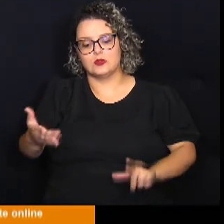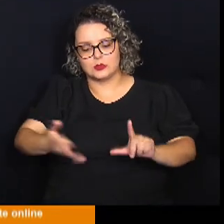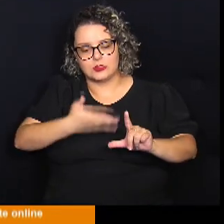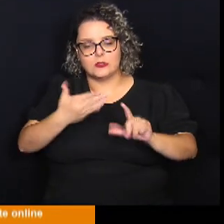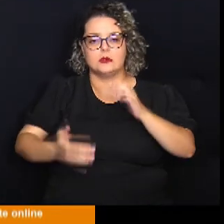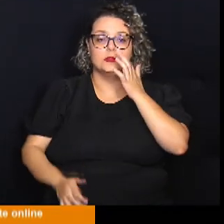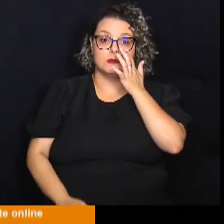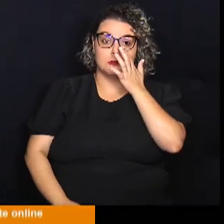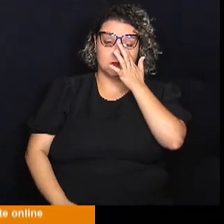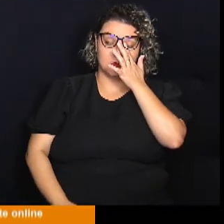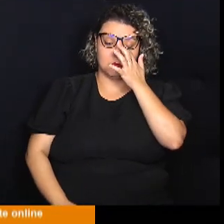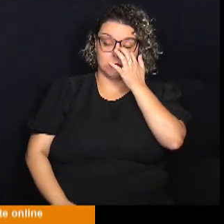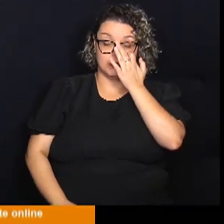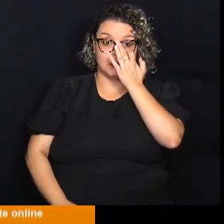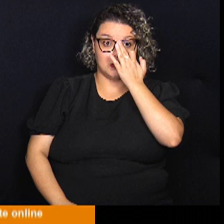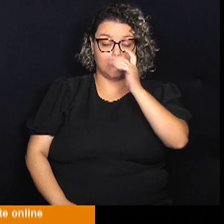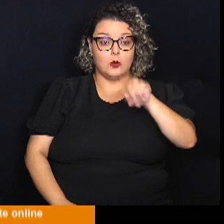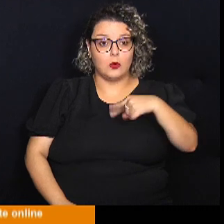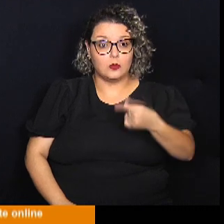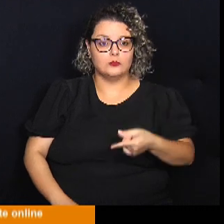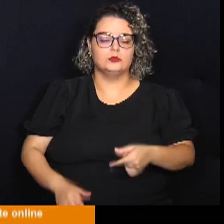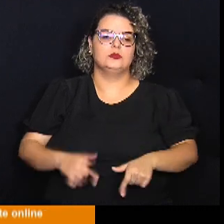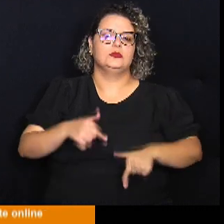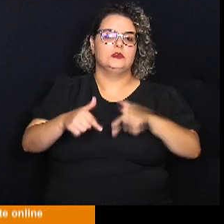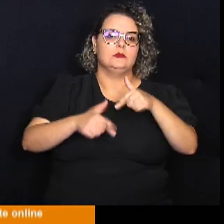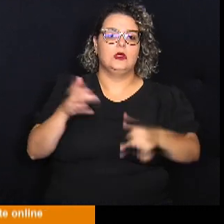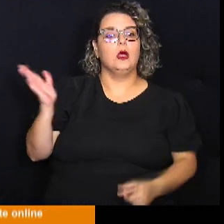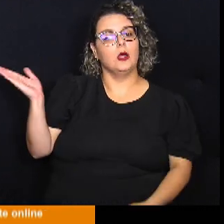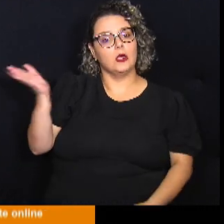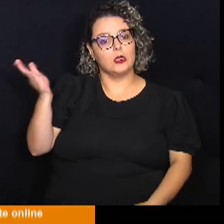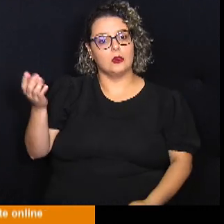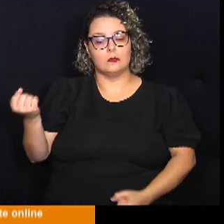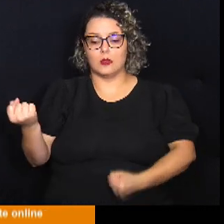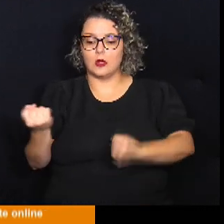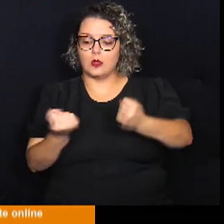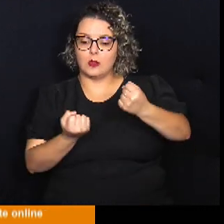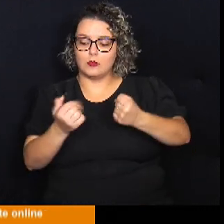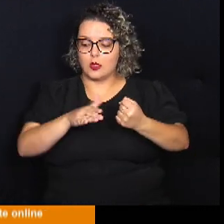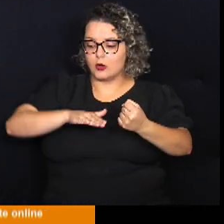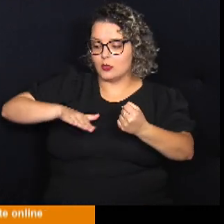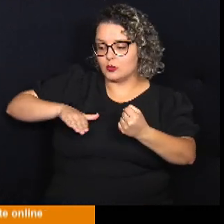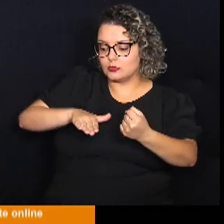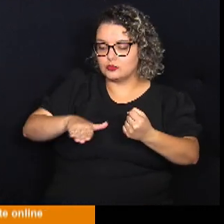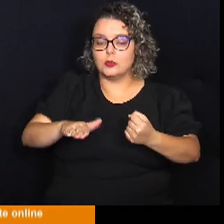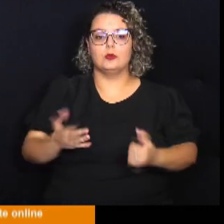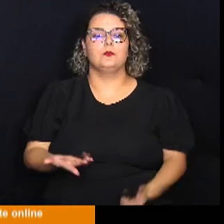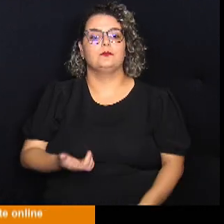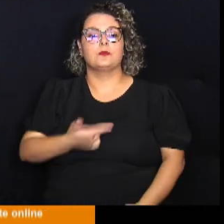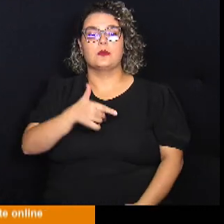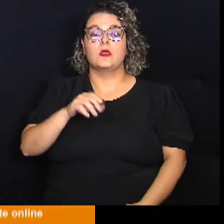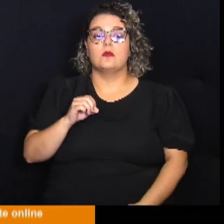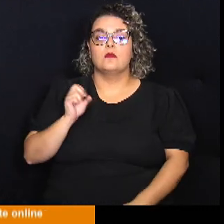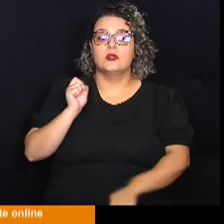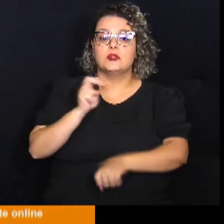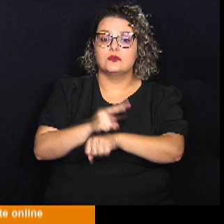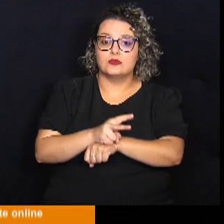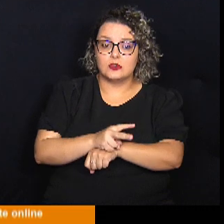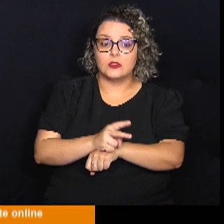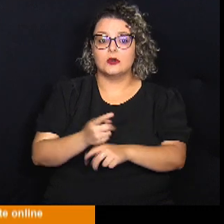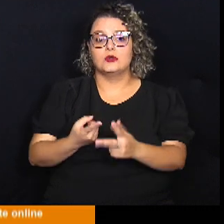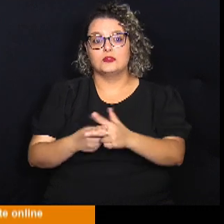inclusive encontrar outras vagas. Garçom, manobrista, temos 20 vagas para instalador e reparador de redes e